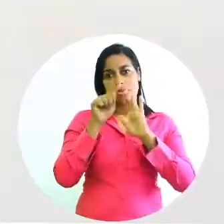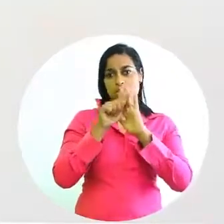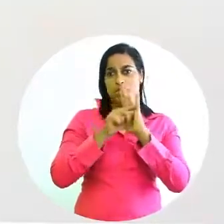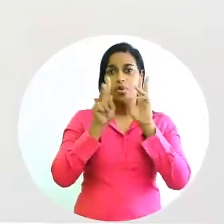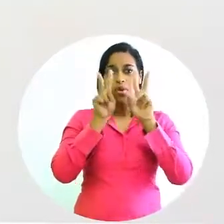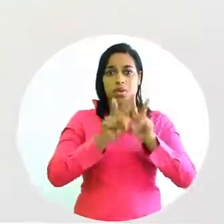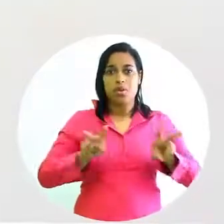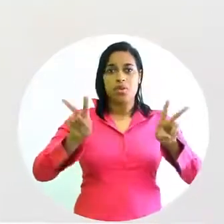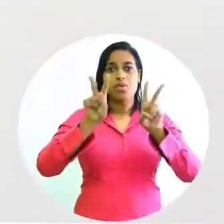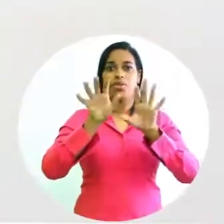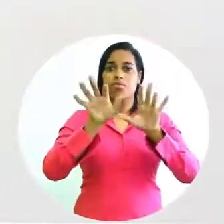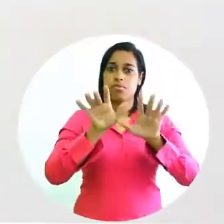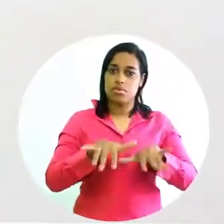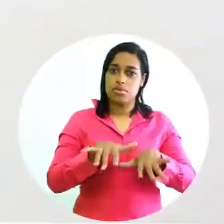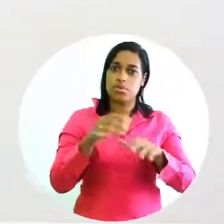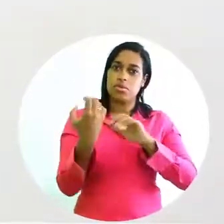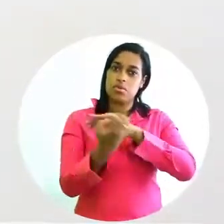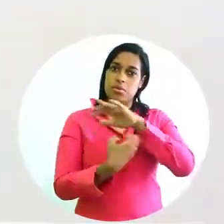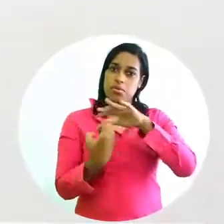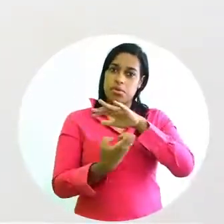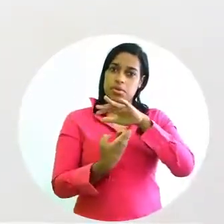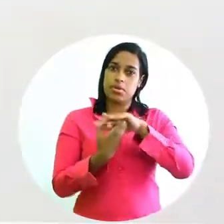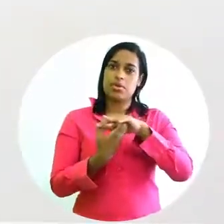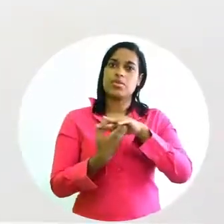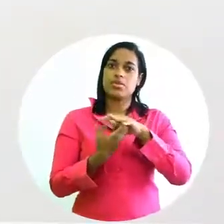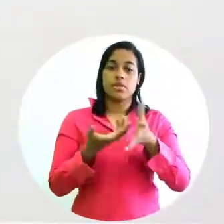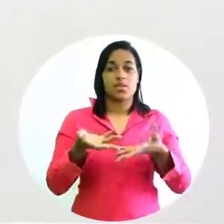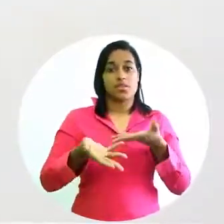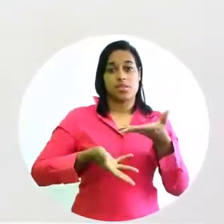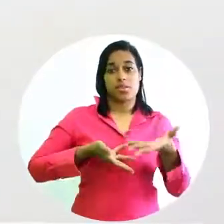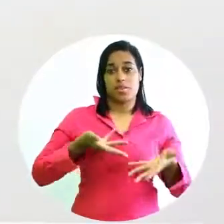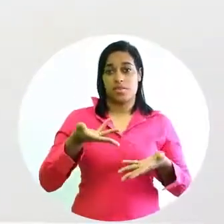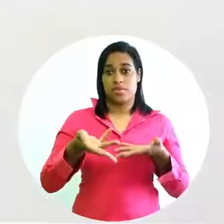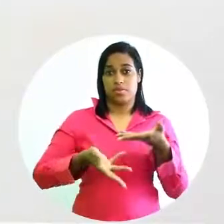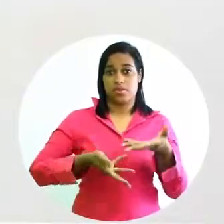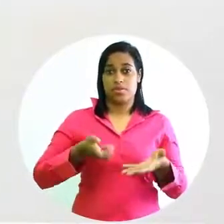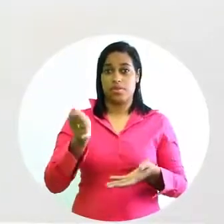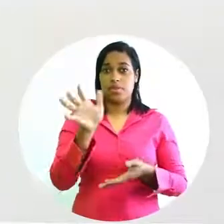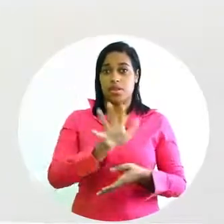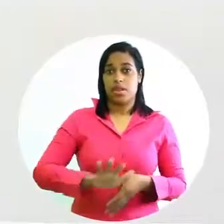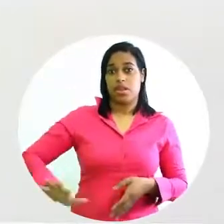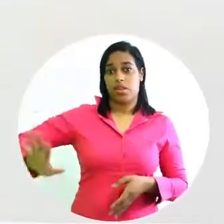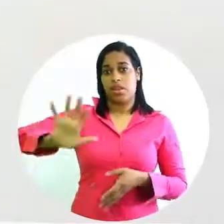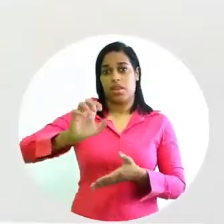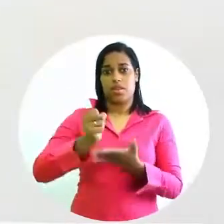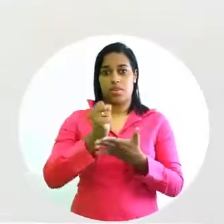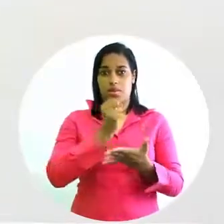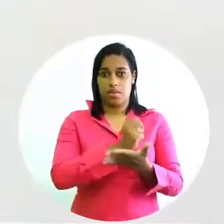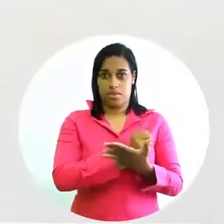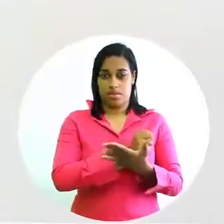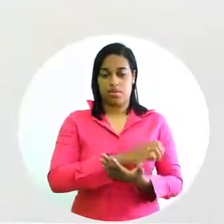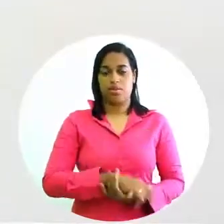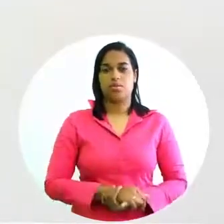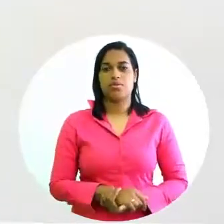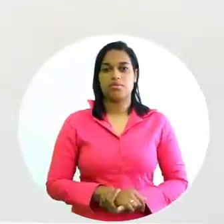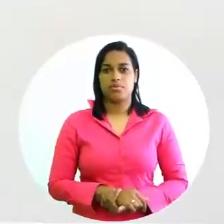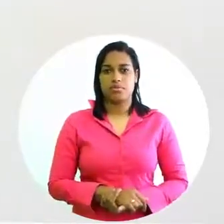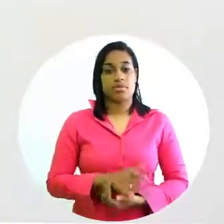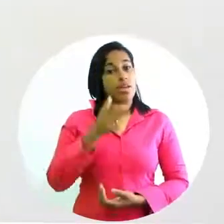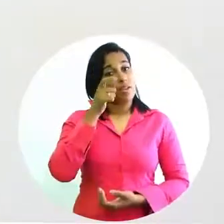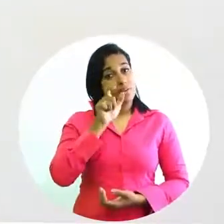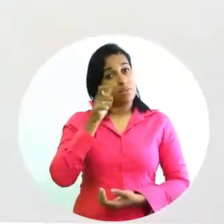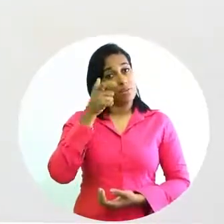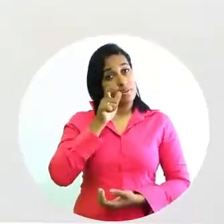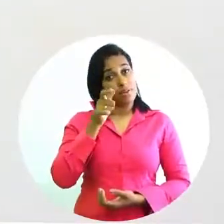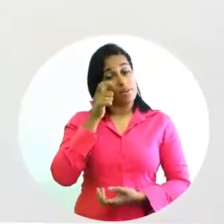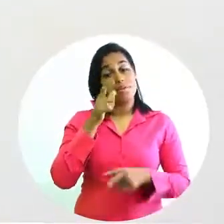Olhar Digital, sobre uma empresa prestadora de serviço na área da documentação. Ele é um vídeo